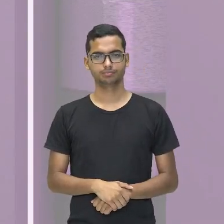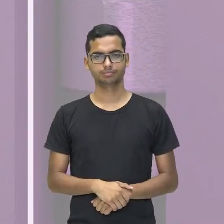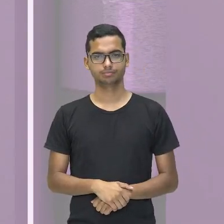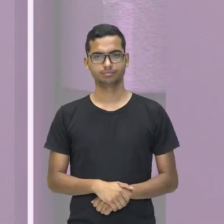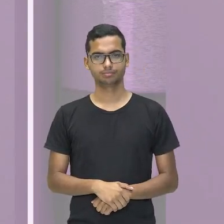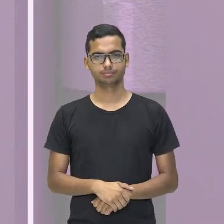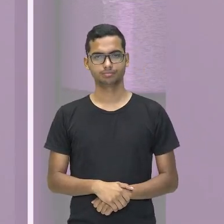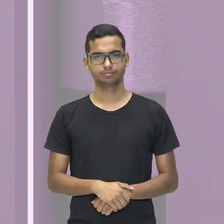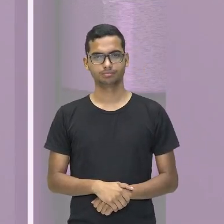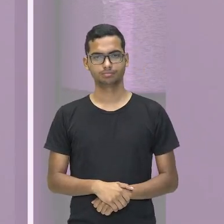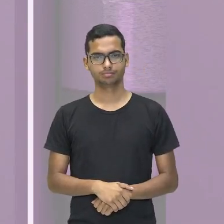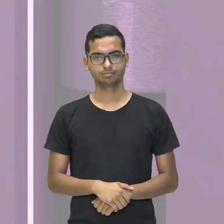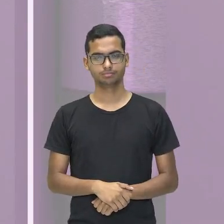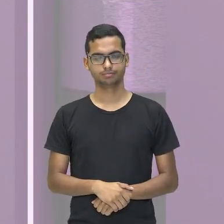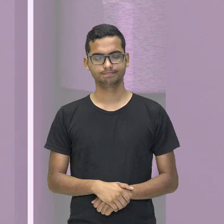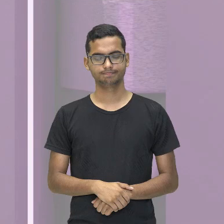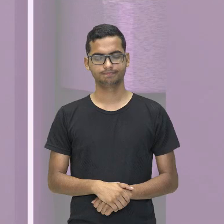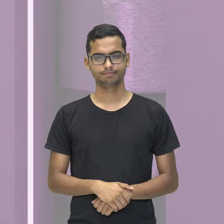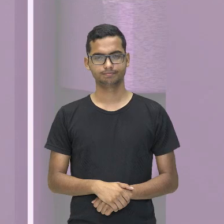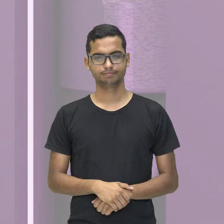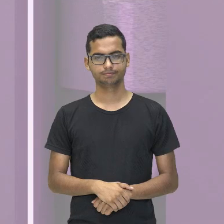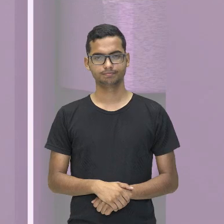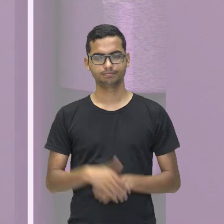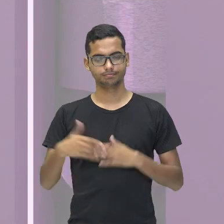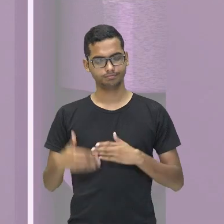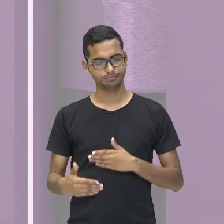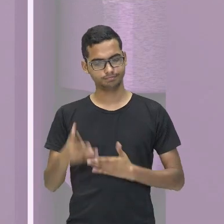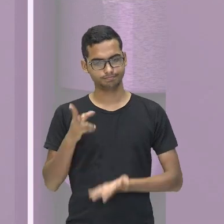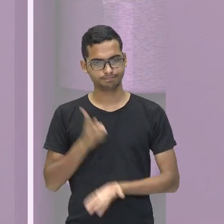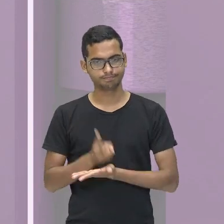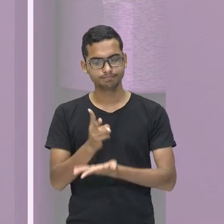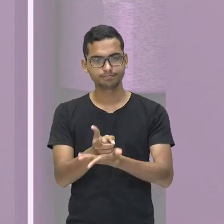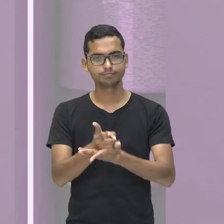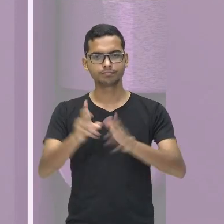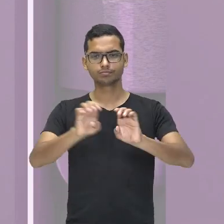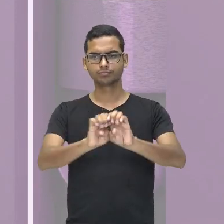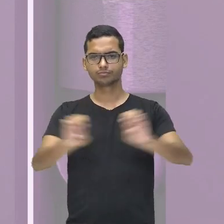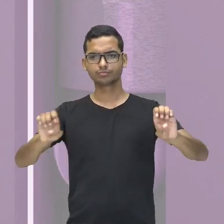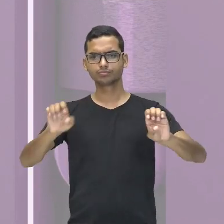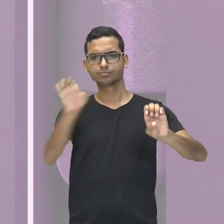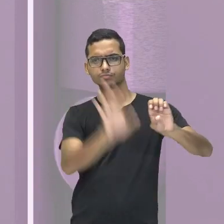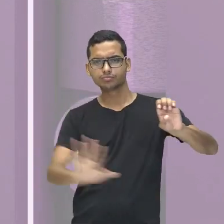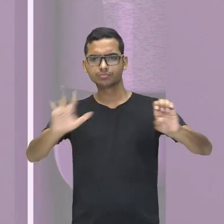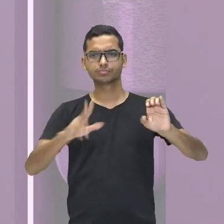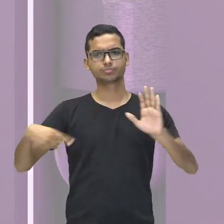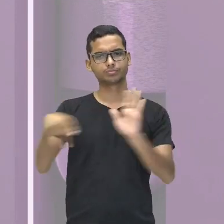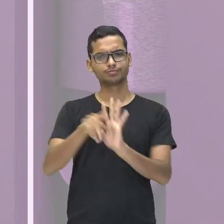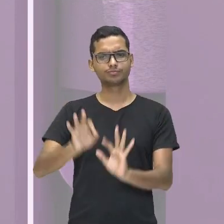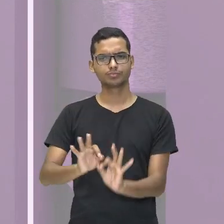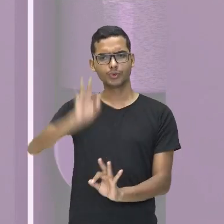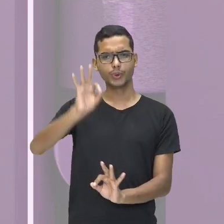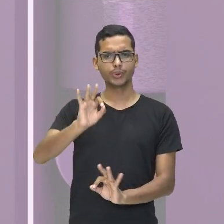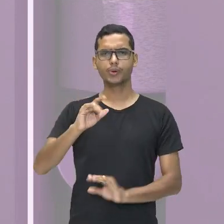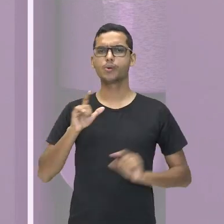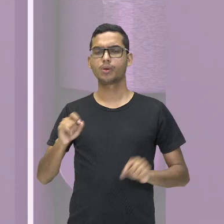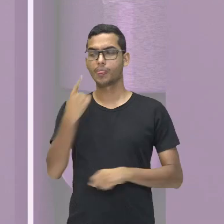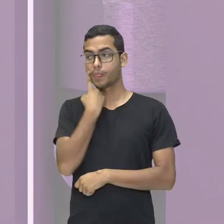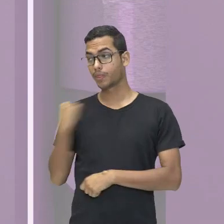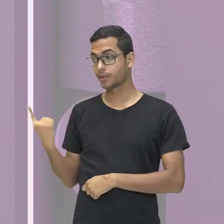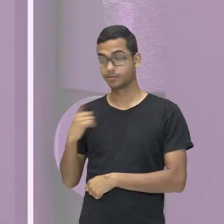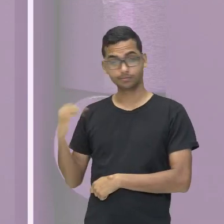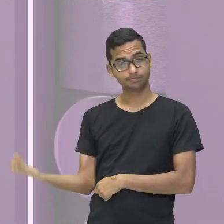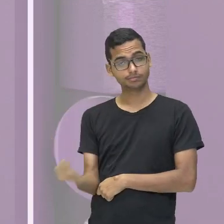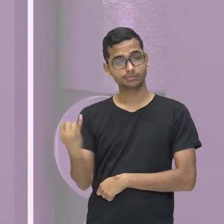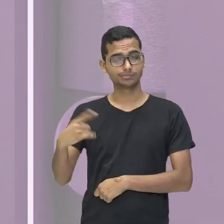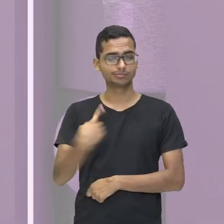gente vai seguir em frente falando um pouco aí sobre a equação geral da reta, tá bom? O que é importante a gente mencionar,